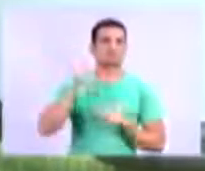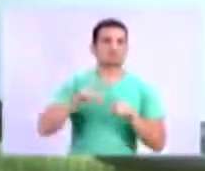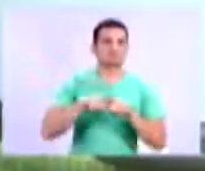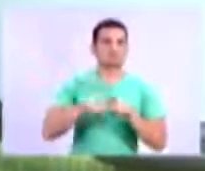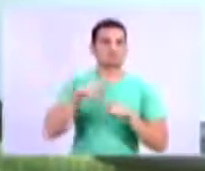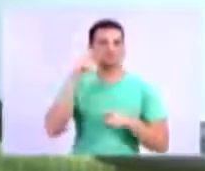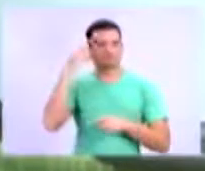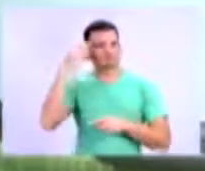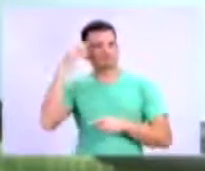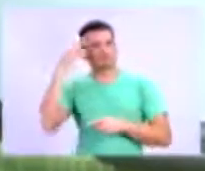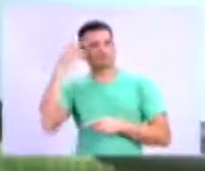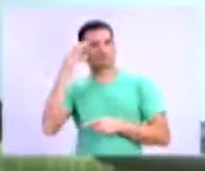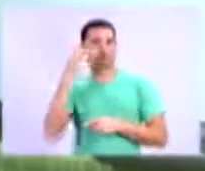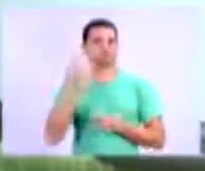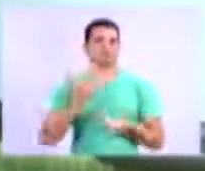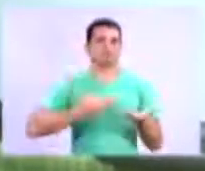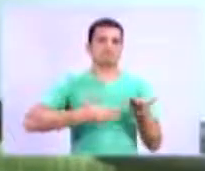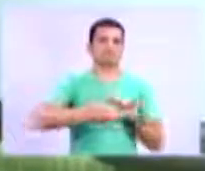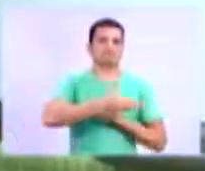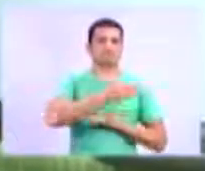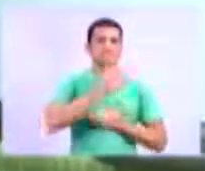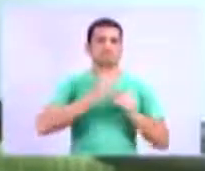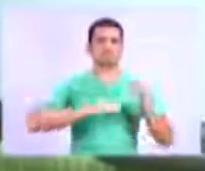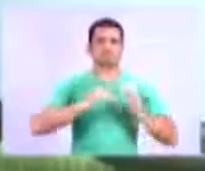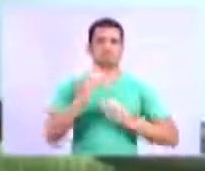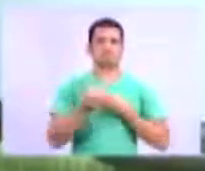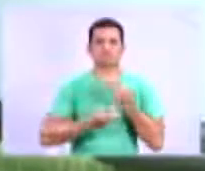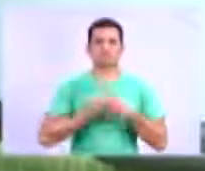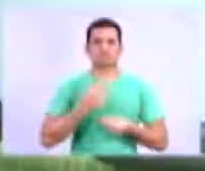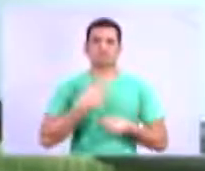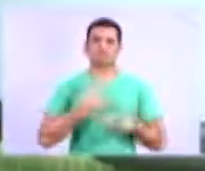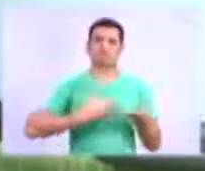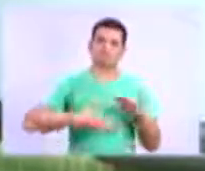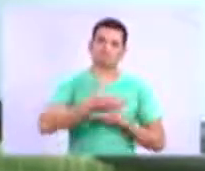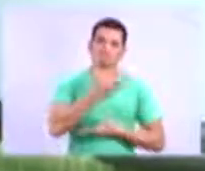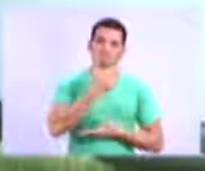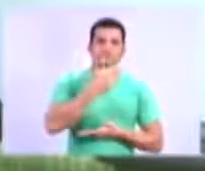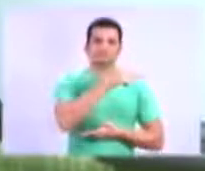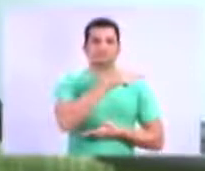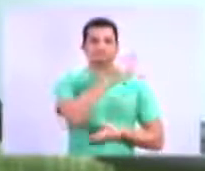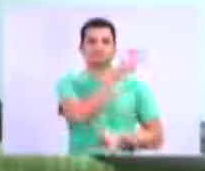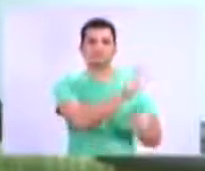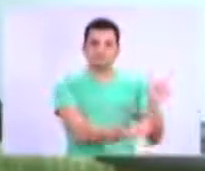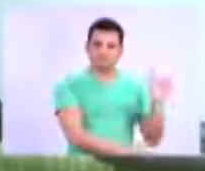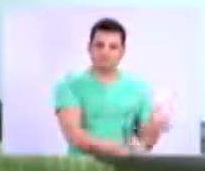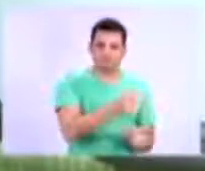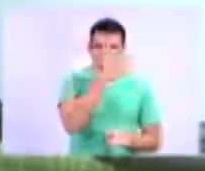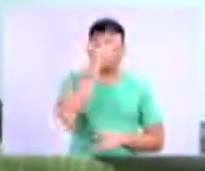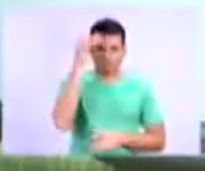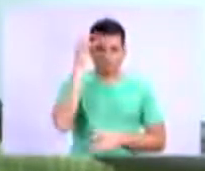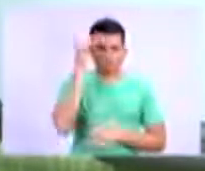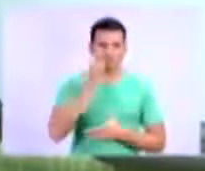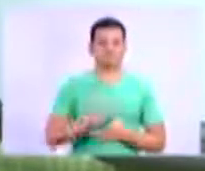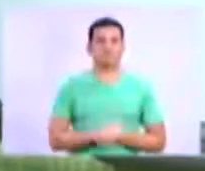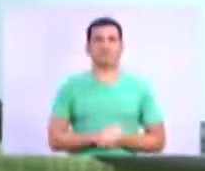nas relações profissionais, como eu vou me relacionar com as outras pessoas. Nós vimos que